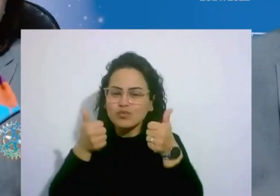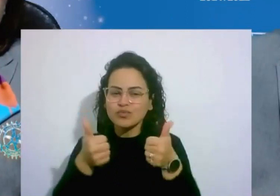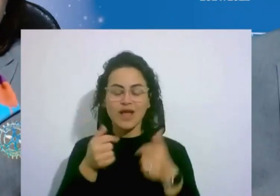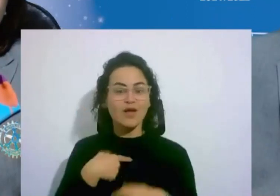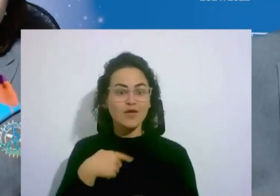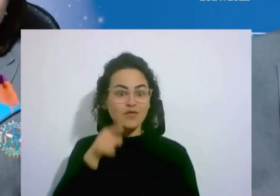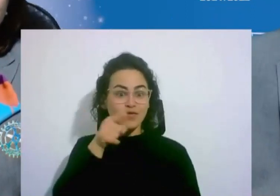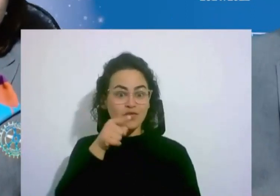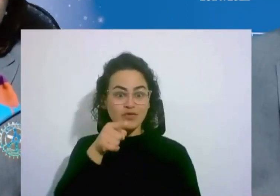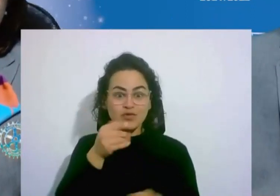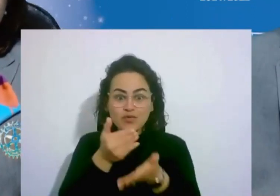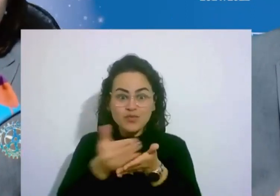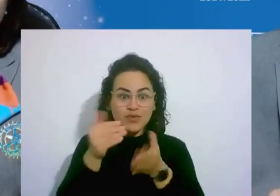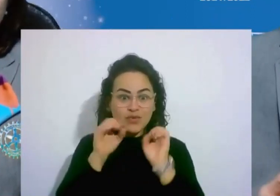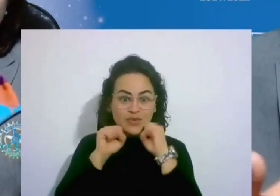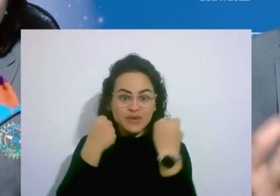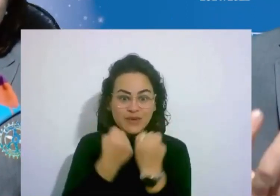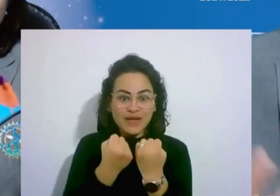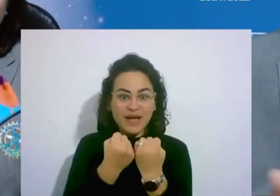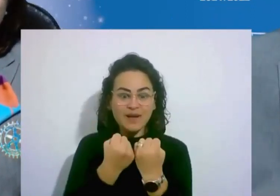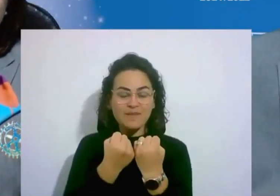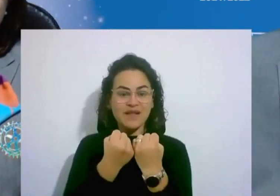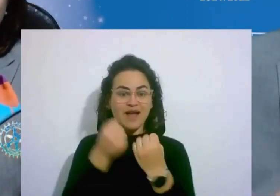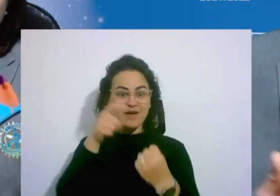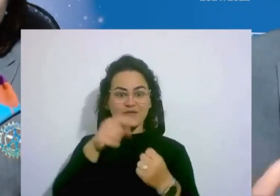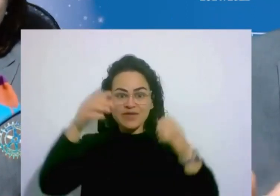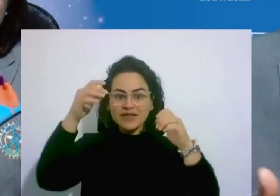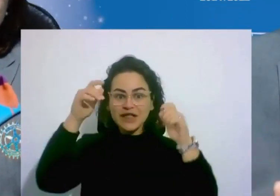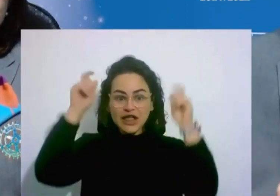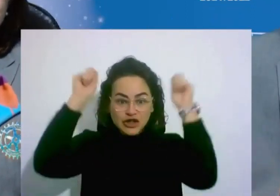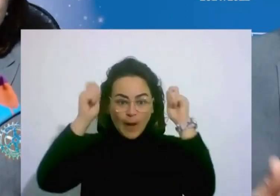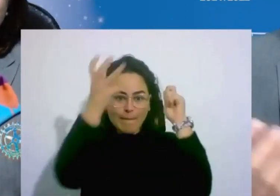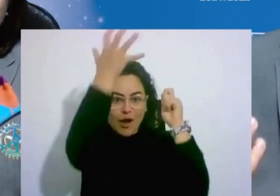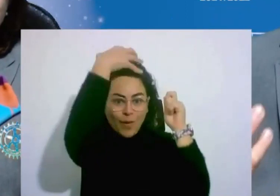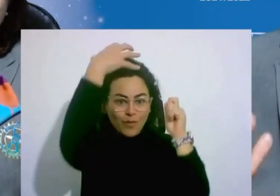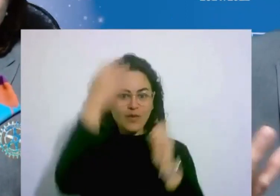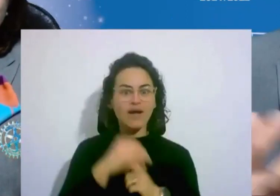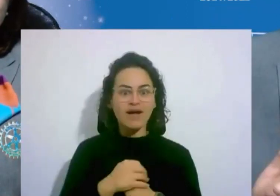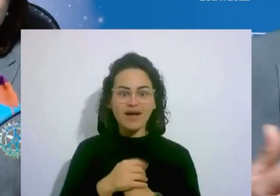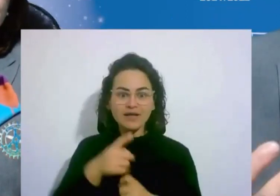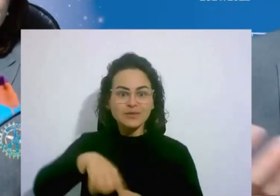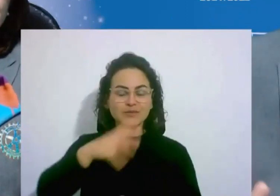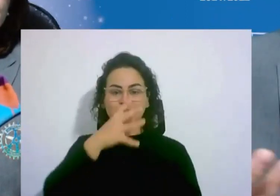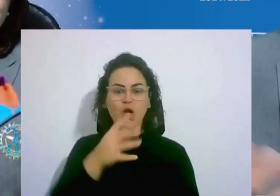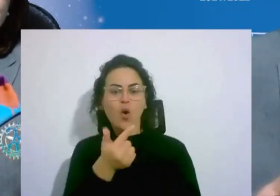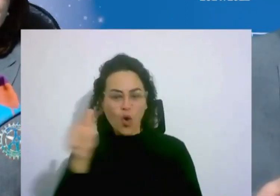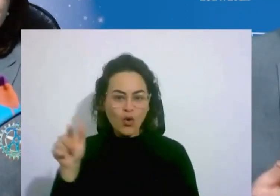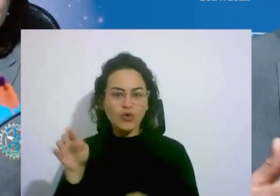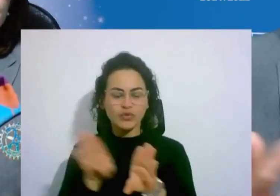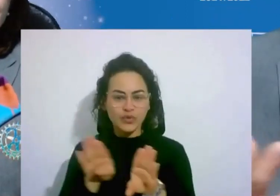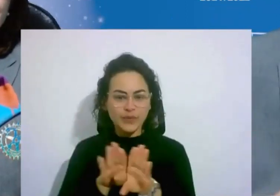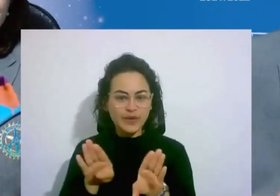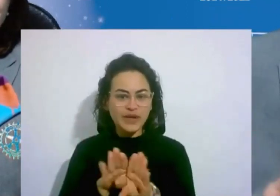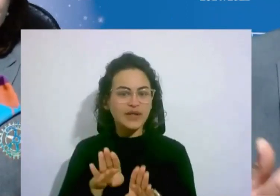entrando no nosso seminário usando o chapéu, como Júlio Santisteban do Peru também entrou, como Mário César